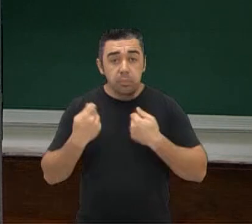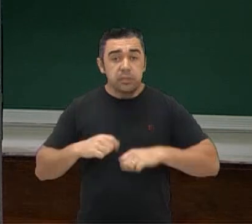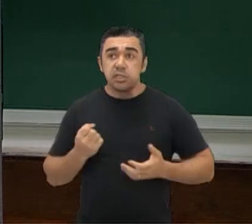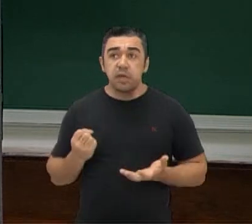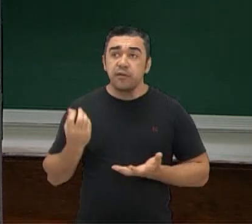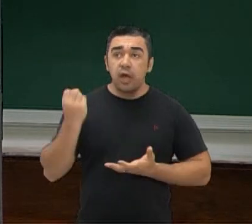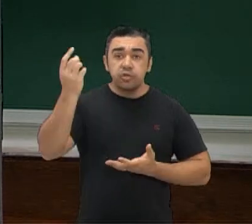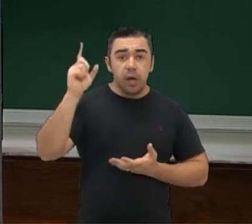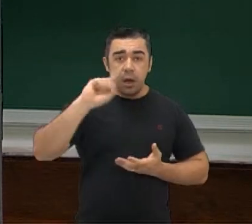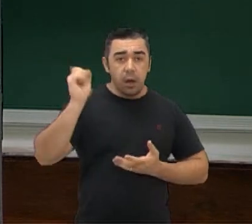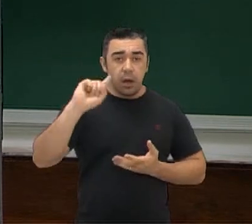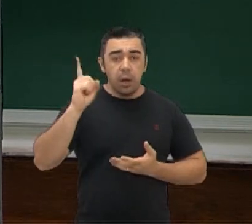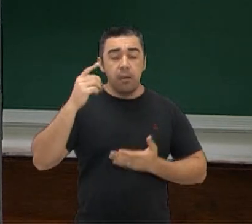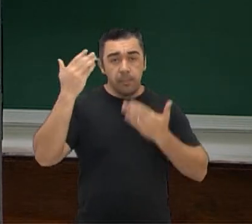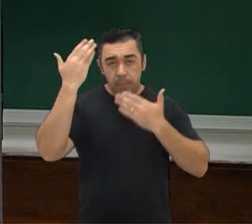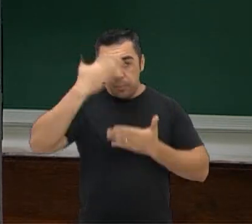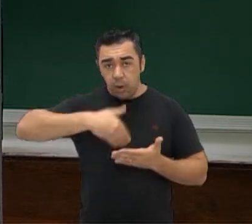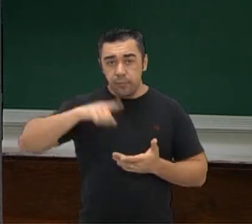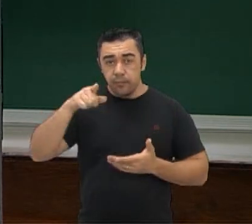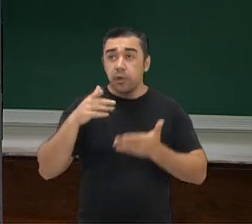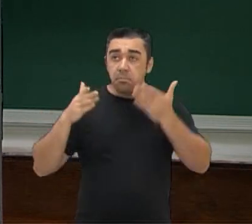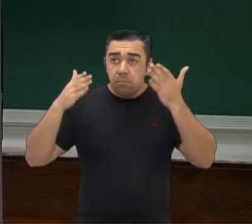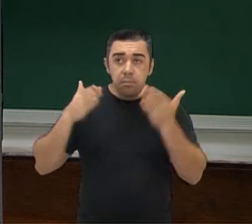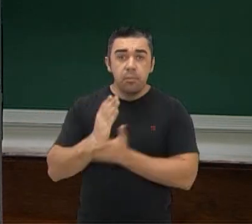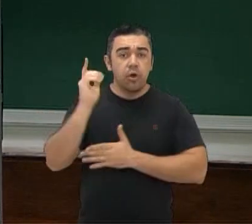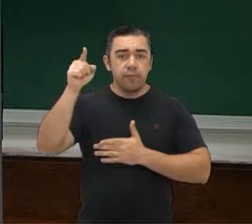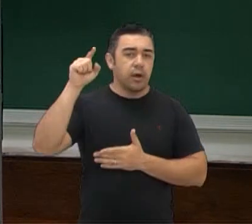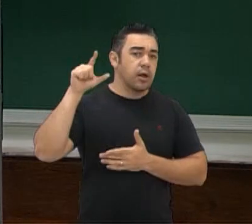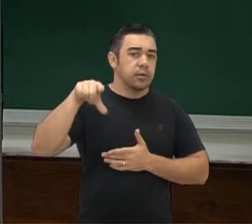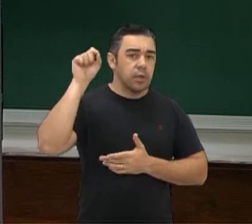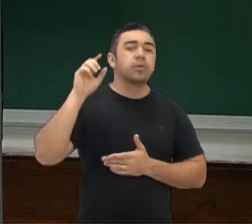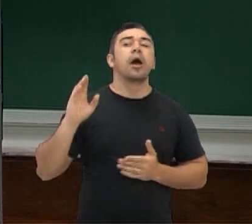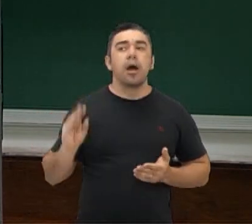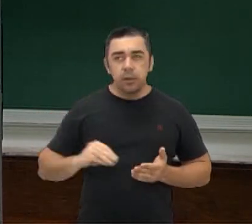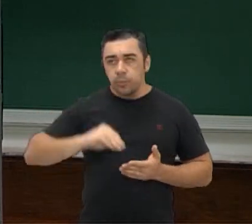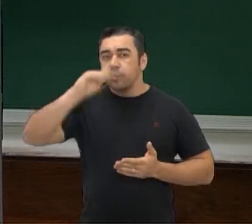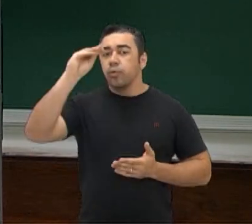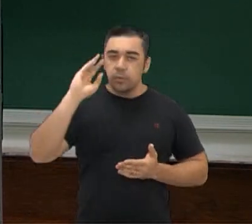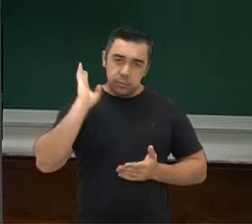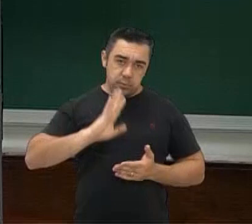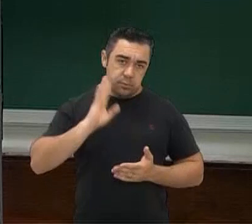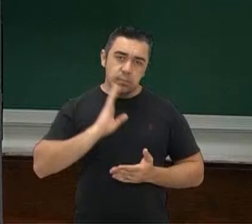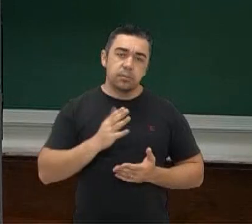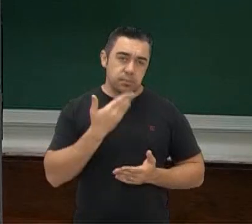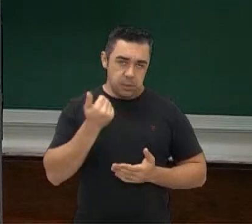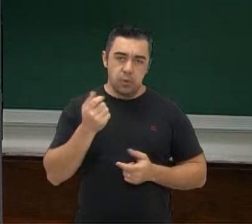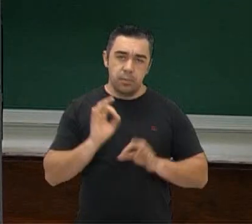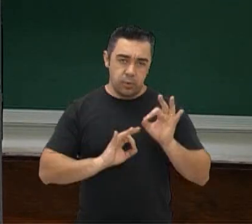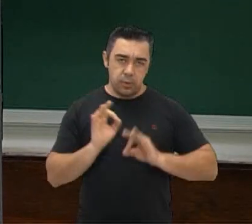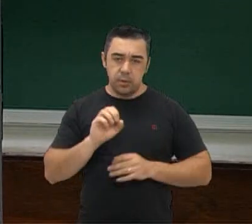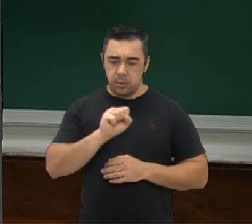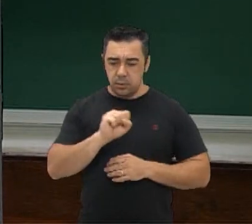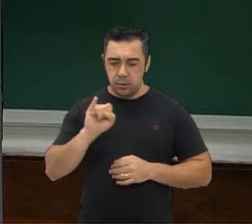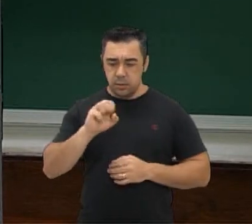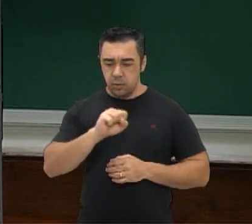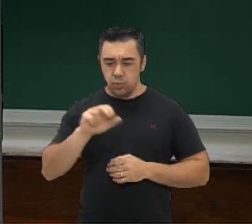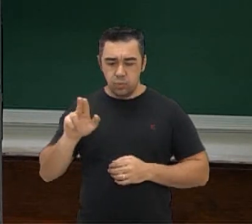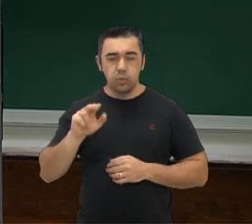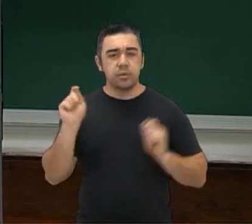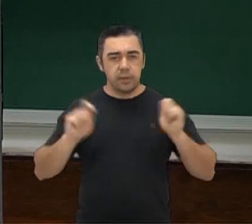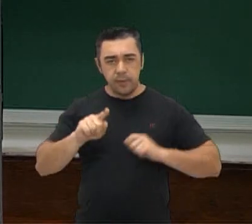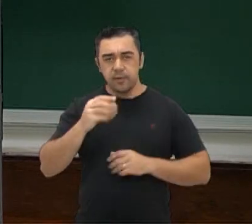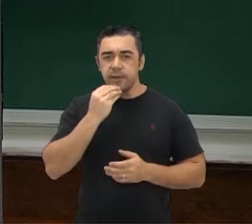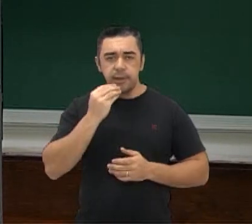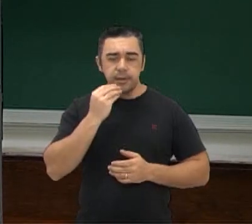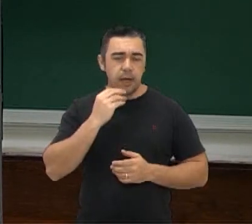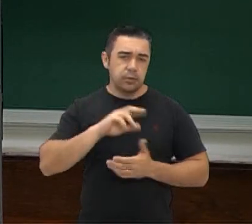viajar para lá para fazer a prova. Se você for aprovado, se for selecionado, aí sim você vai para lá. Olha que bacana. tá? Então, SISU, você pode tentar vaga em